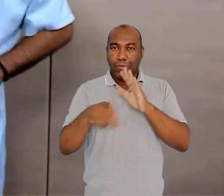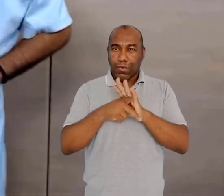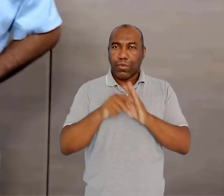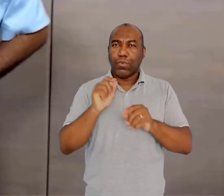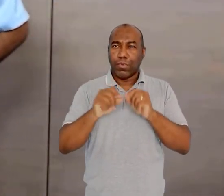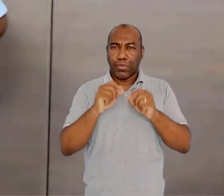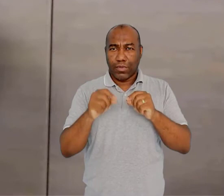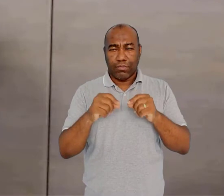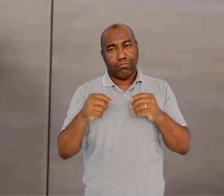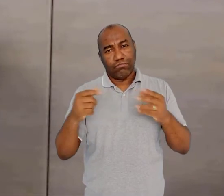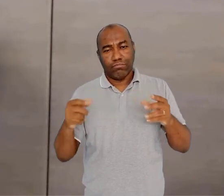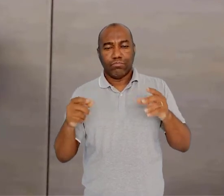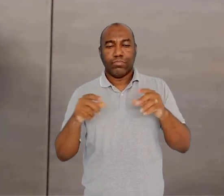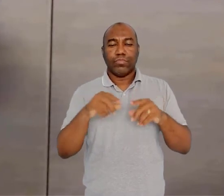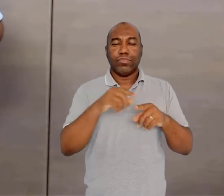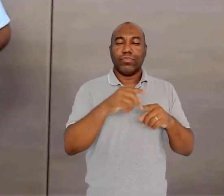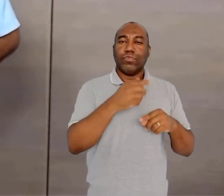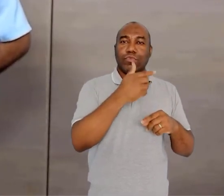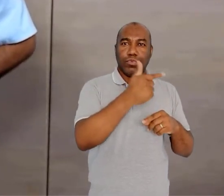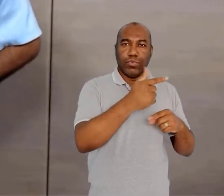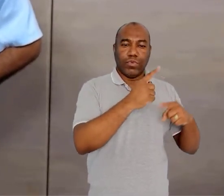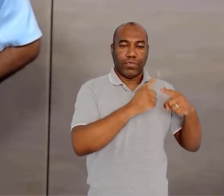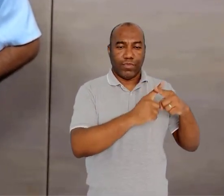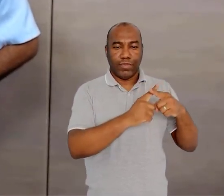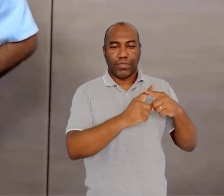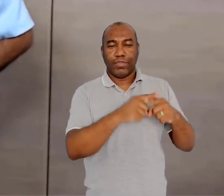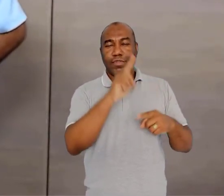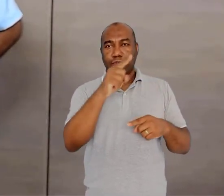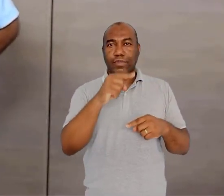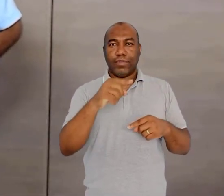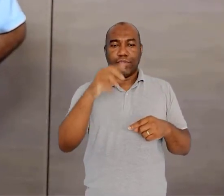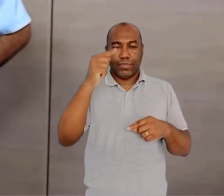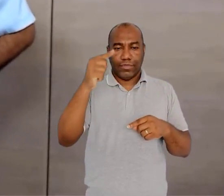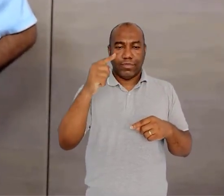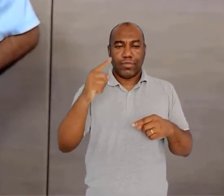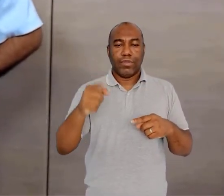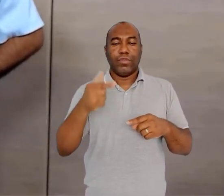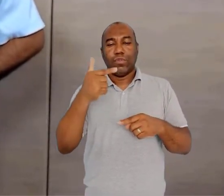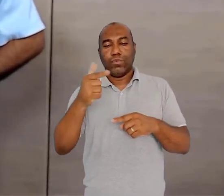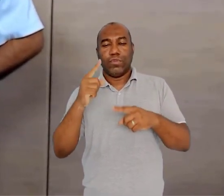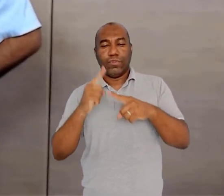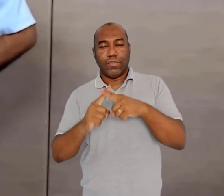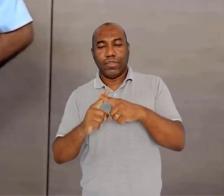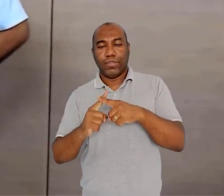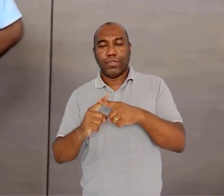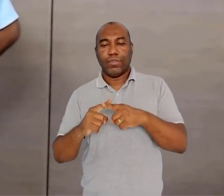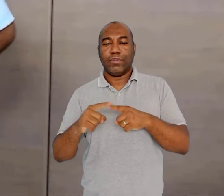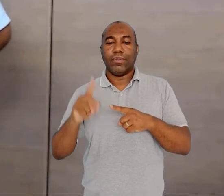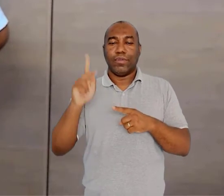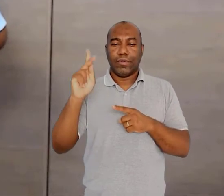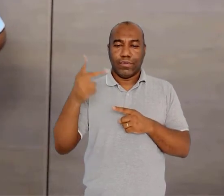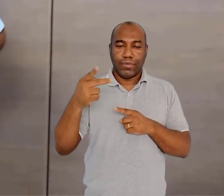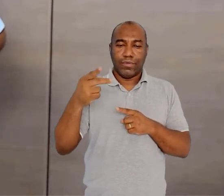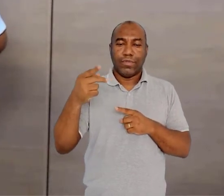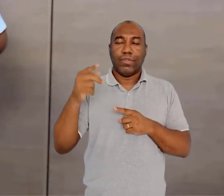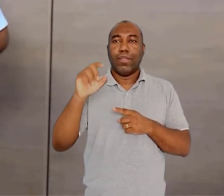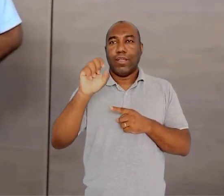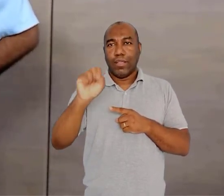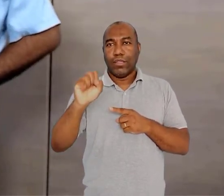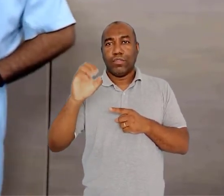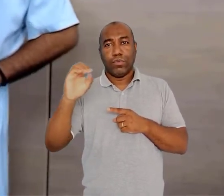valor de calor, eu vou pegar duas vezes o valor referente ao ZNO, mais duas vezes o valor referente ao